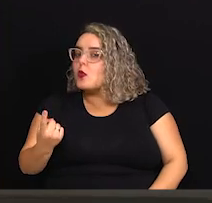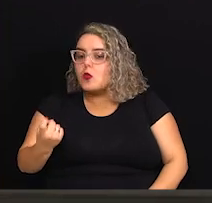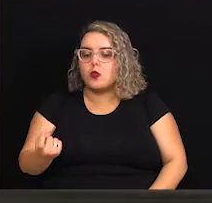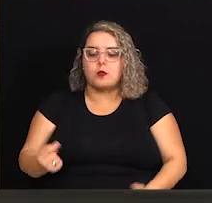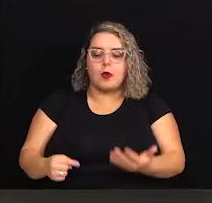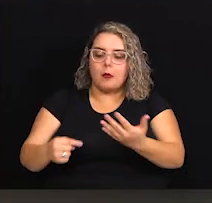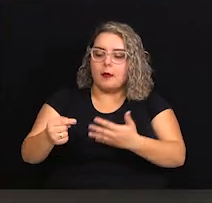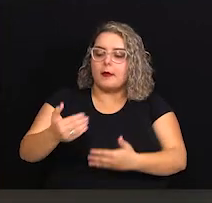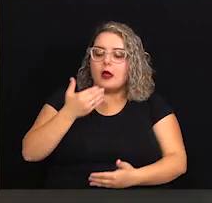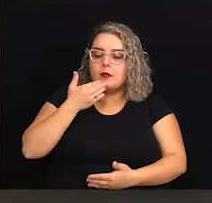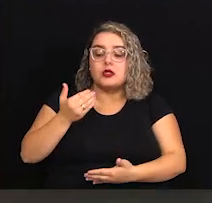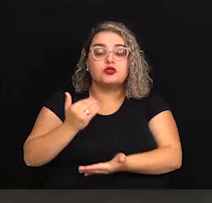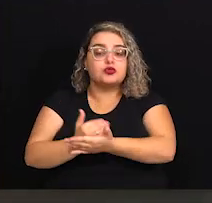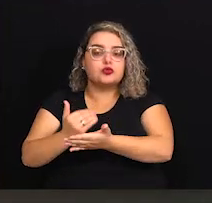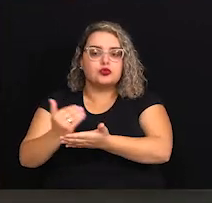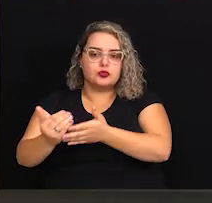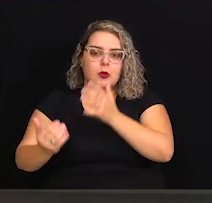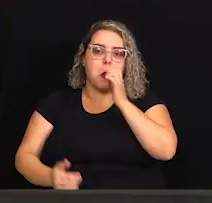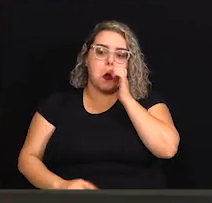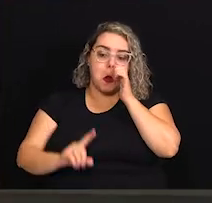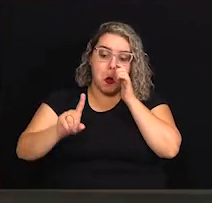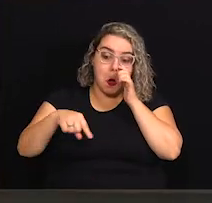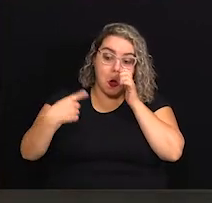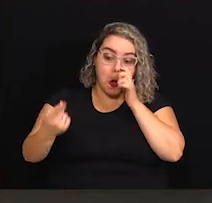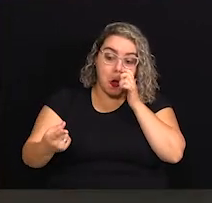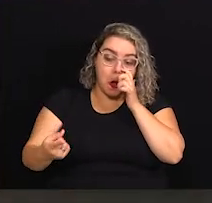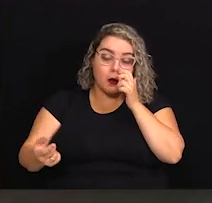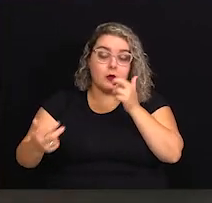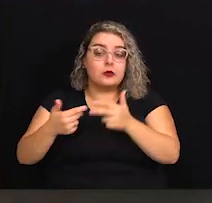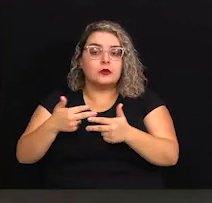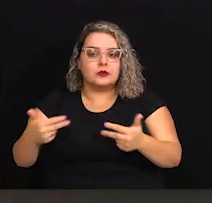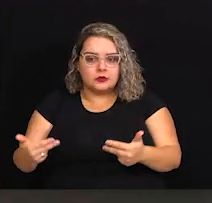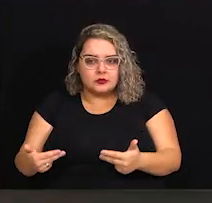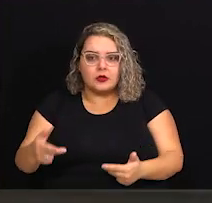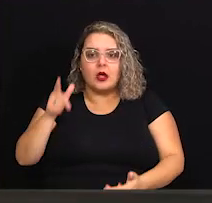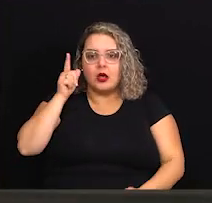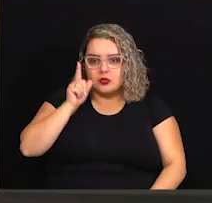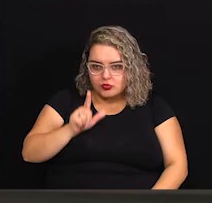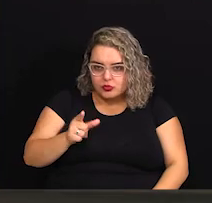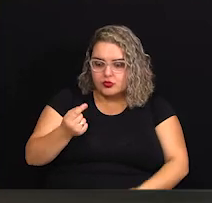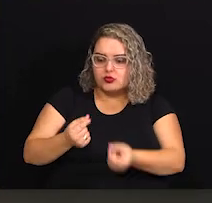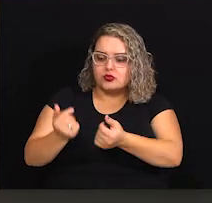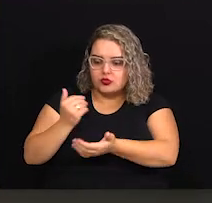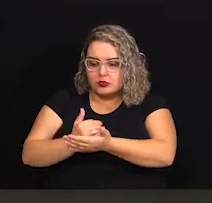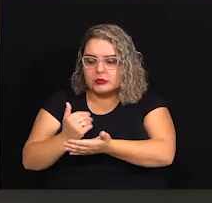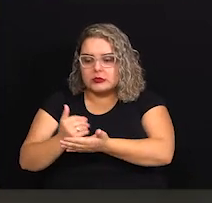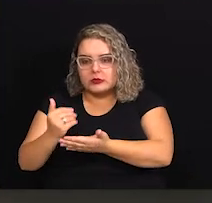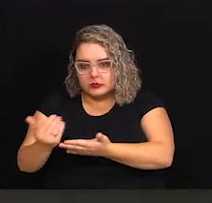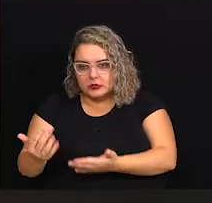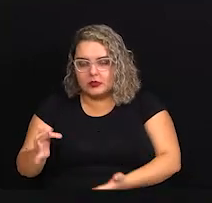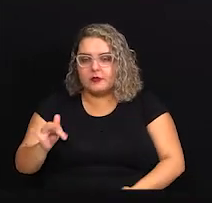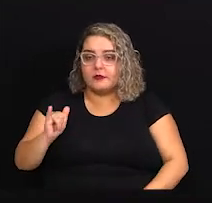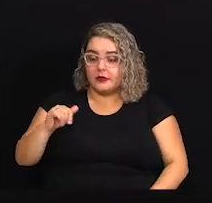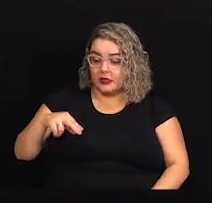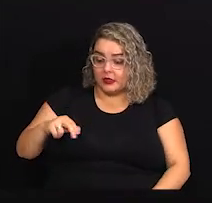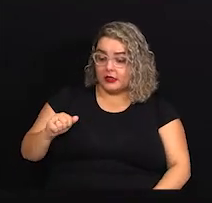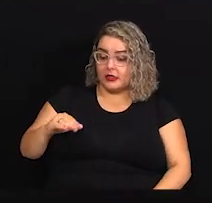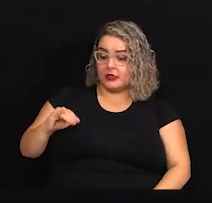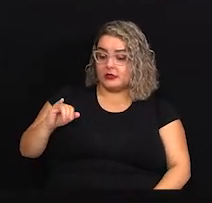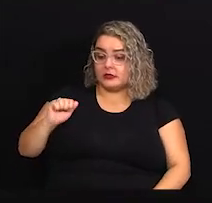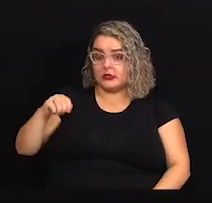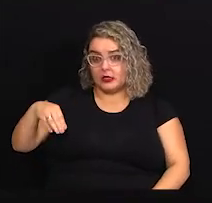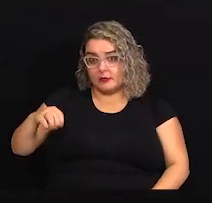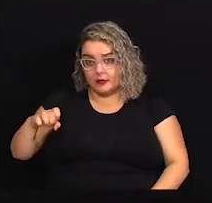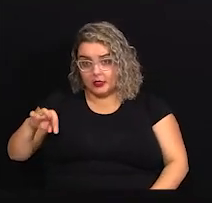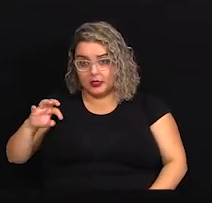empréstimo. Como a gente falou, existem outras situações que vão fazer a pessoa conseguir esse empréstimo ou esse financiamento. Então, se foi por